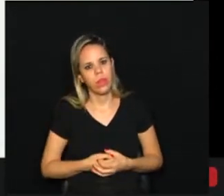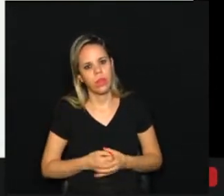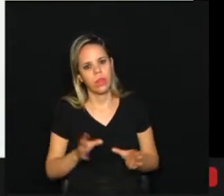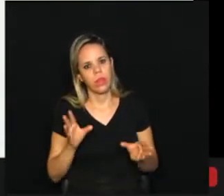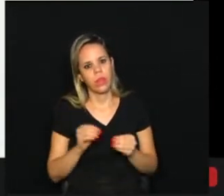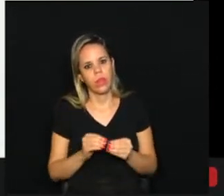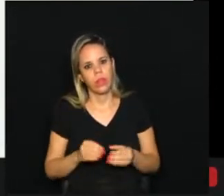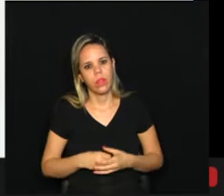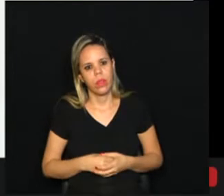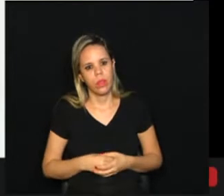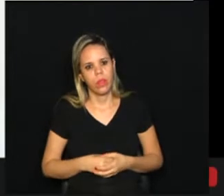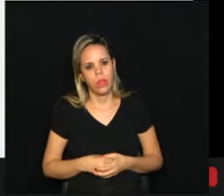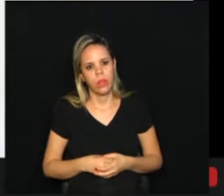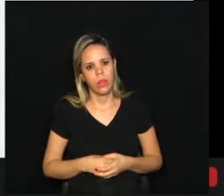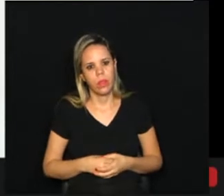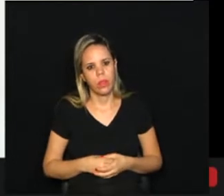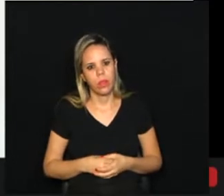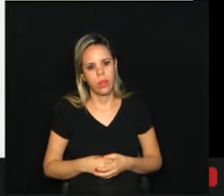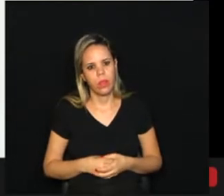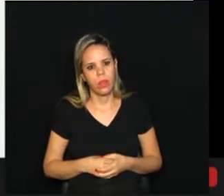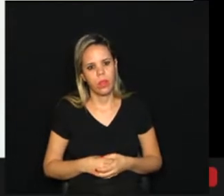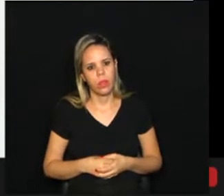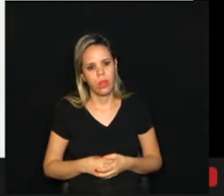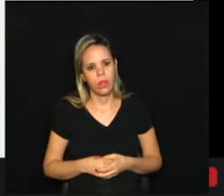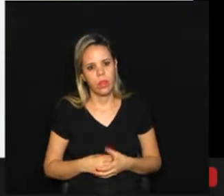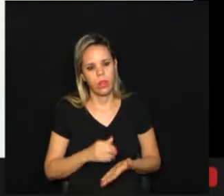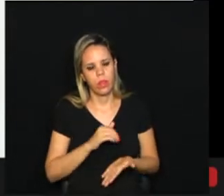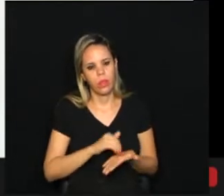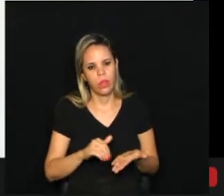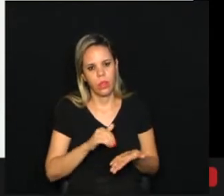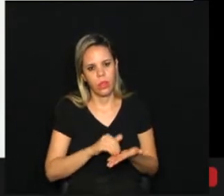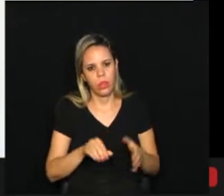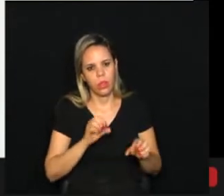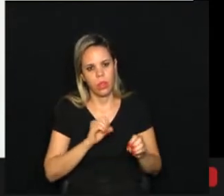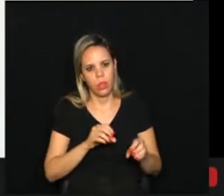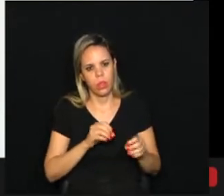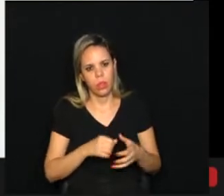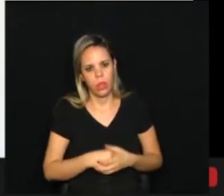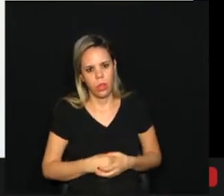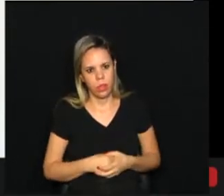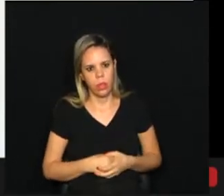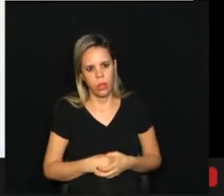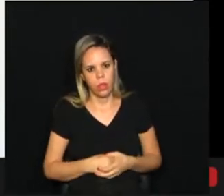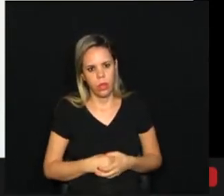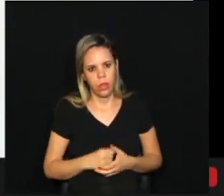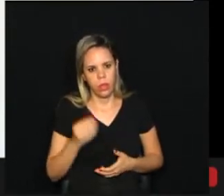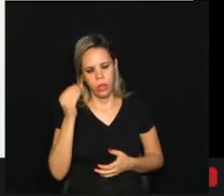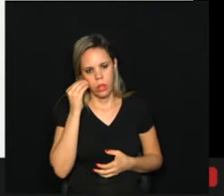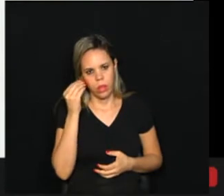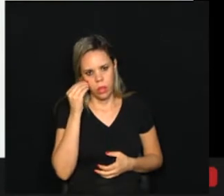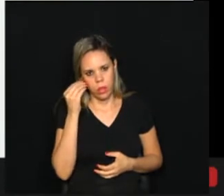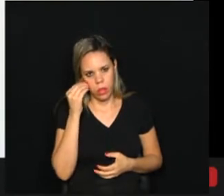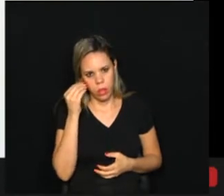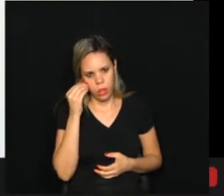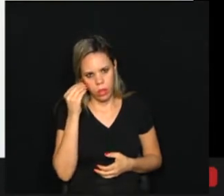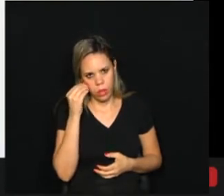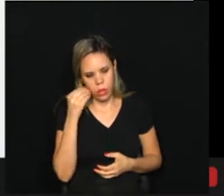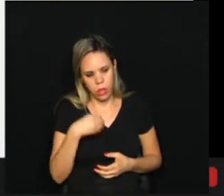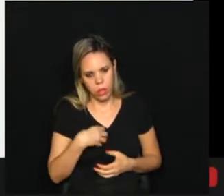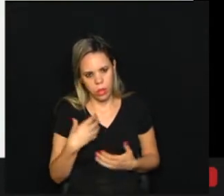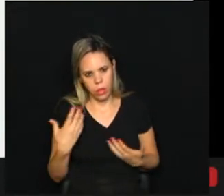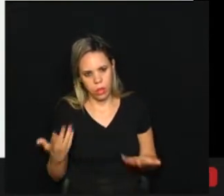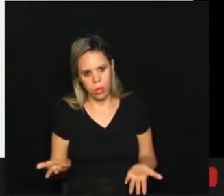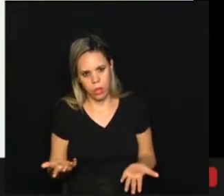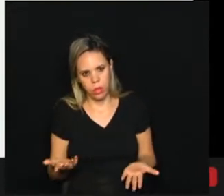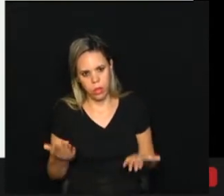né, Silvia? E com relação à diretoria de ensino, eles tentaram dessa forma com